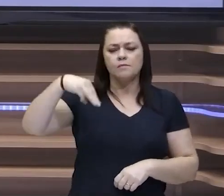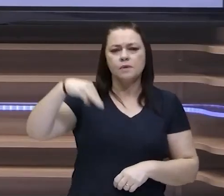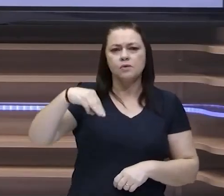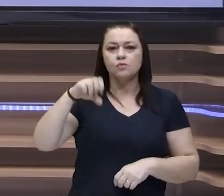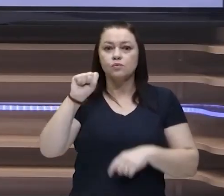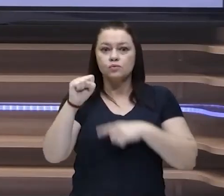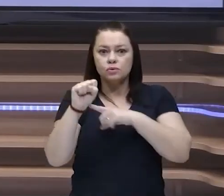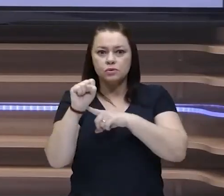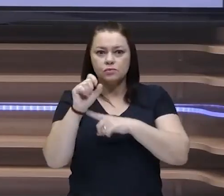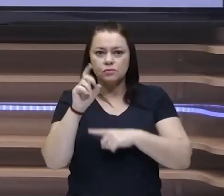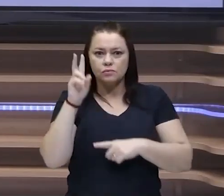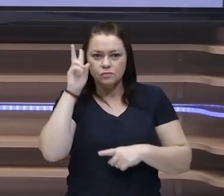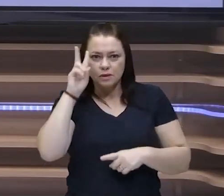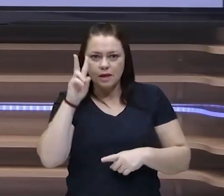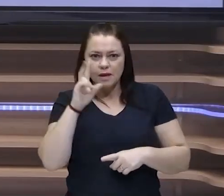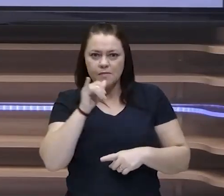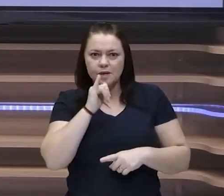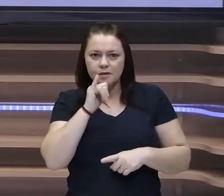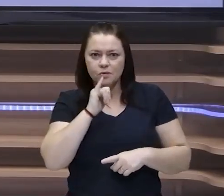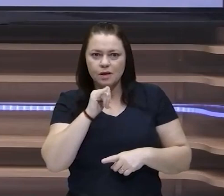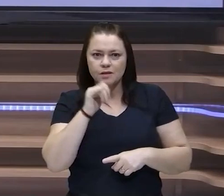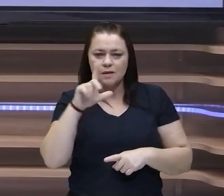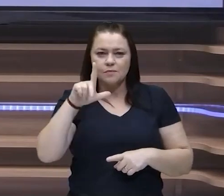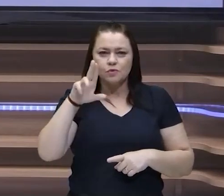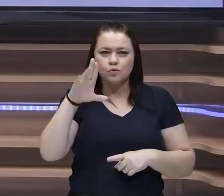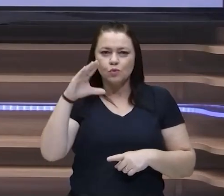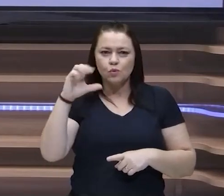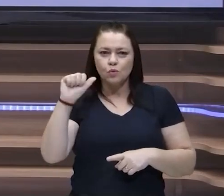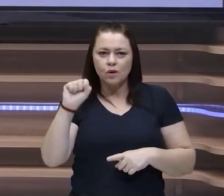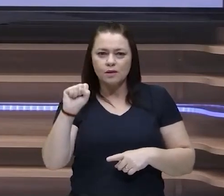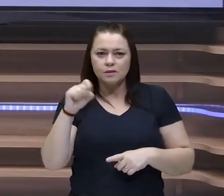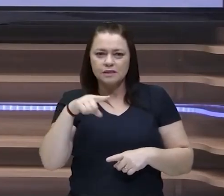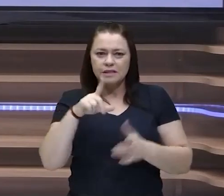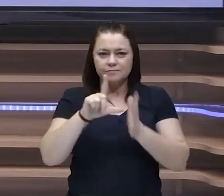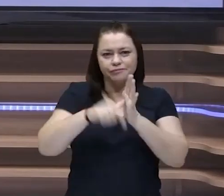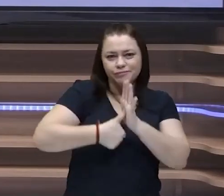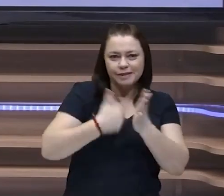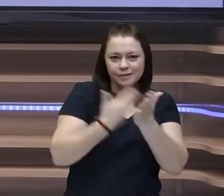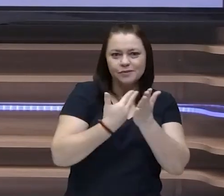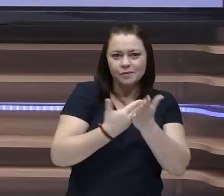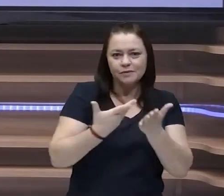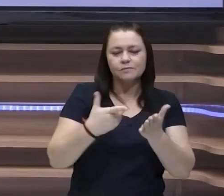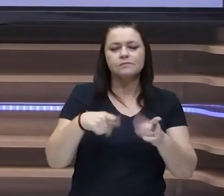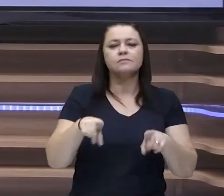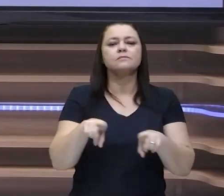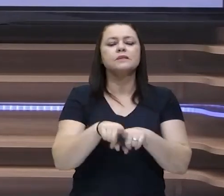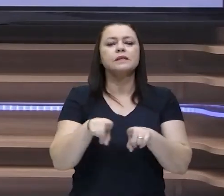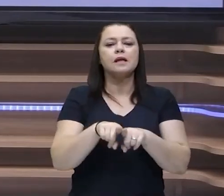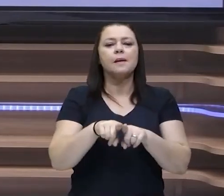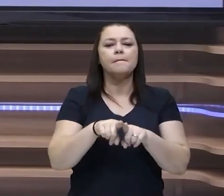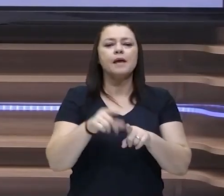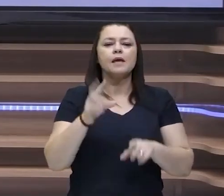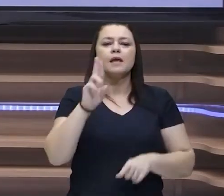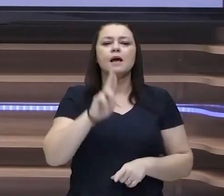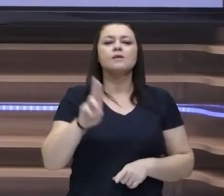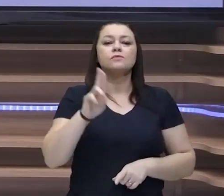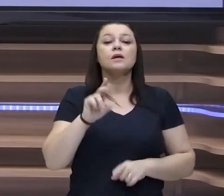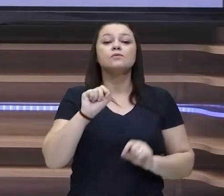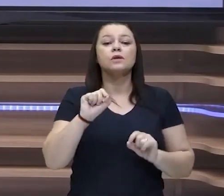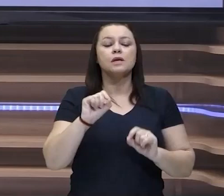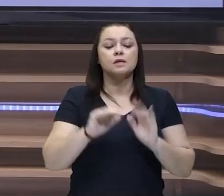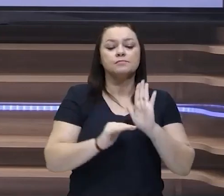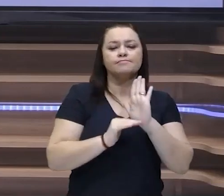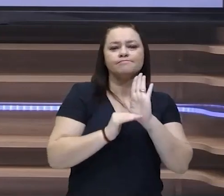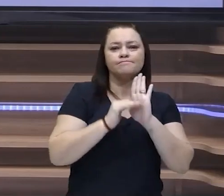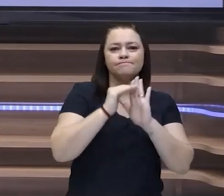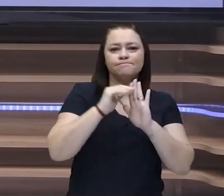do exemplo do Lucas, que quase se atrasou para a aula? E também nós temos as medidas o quê? De temperatura, não é verdade? Quando o Lucas ficou